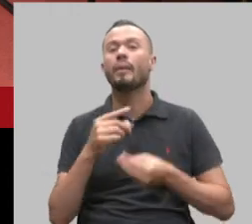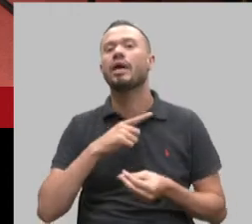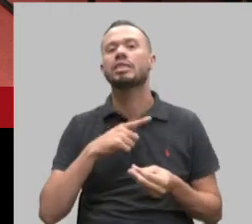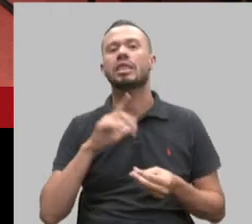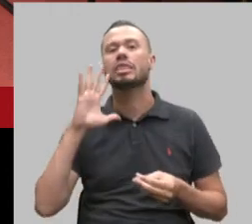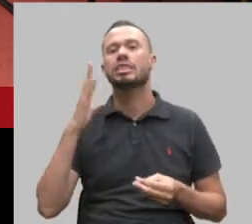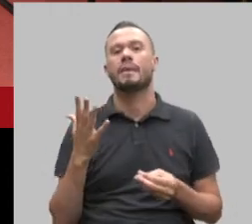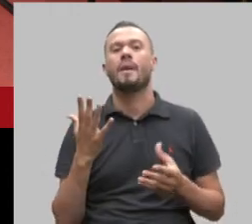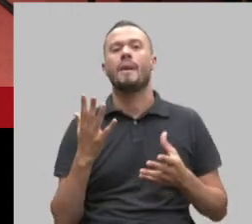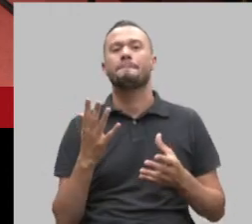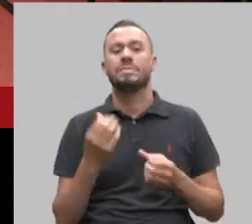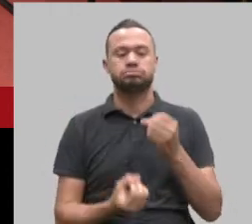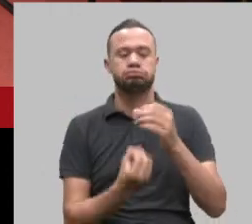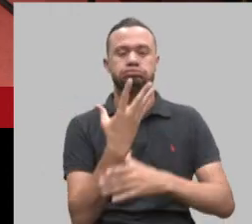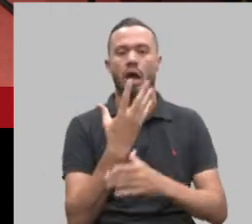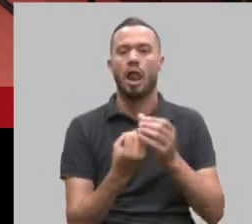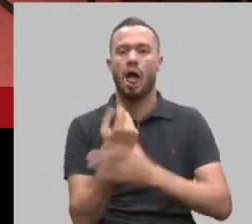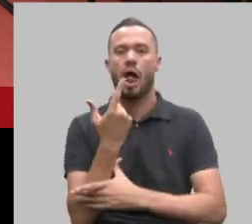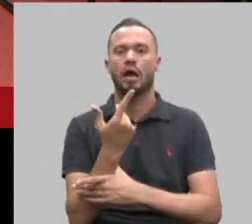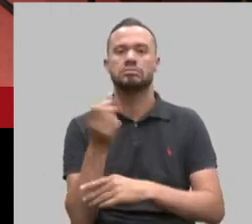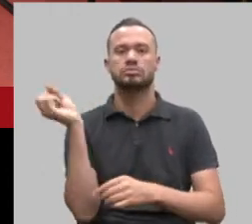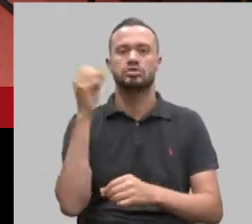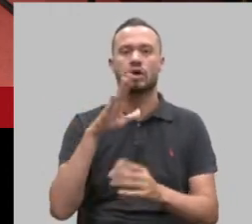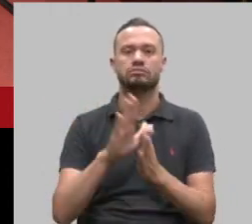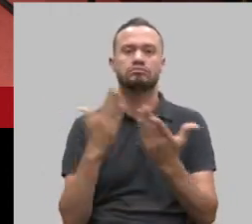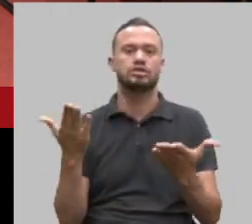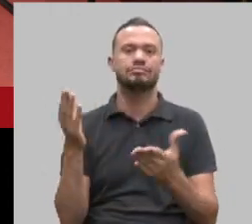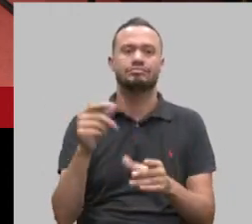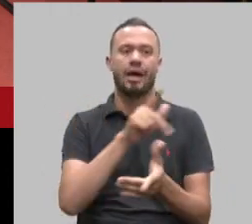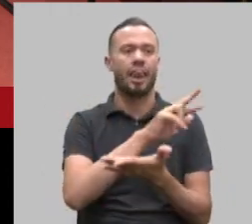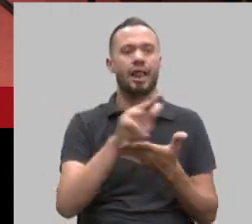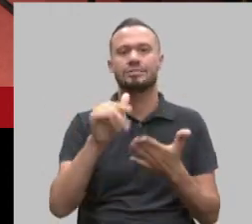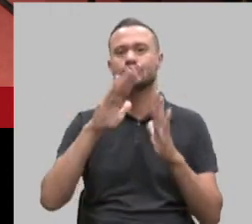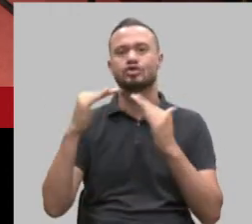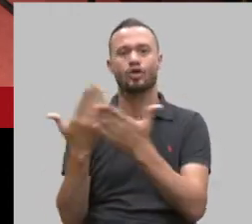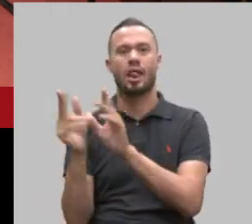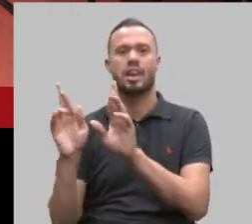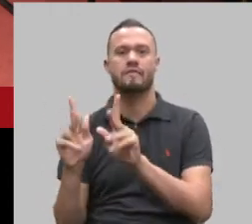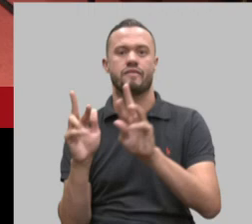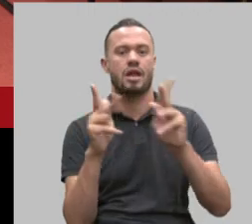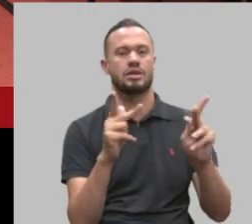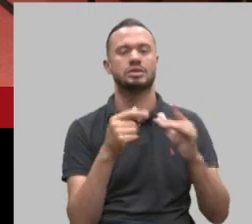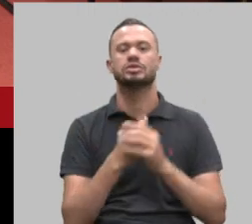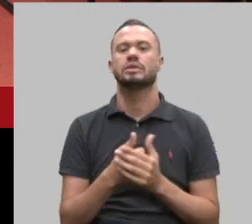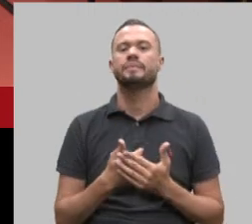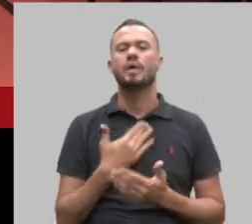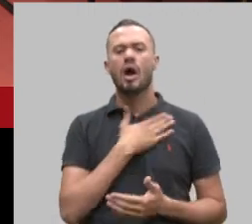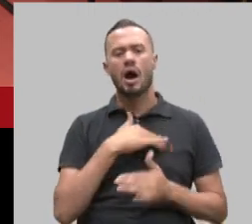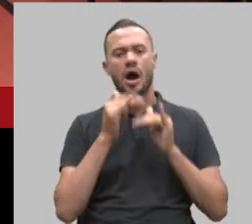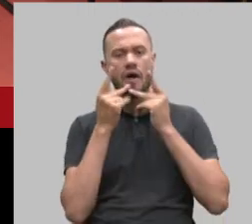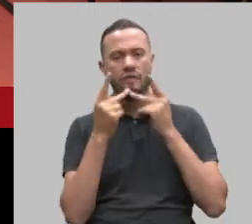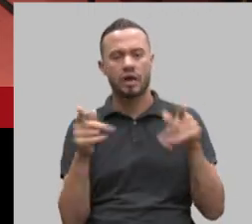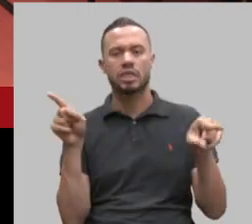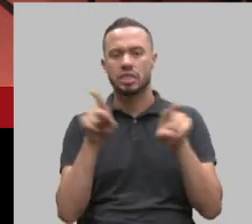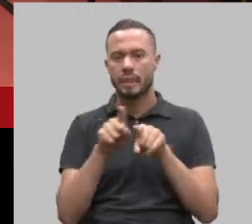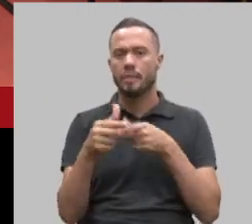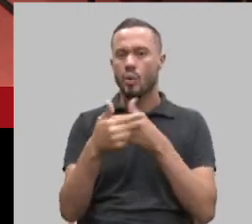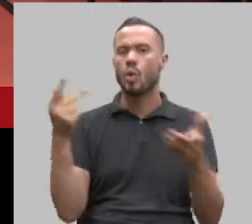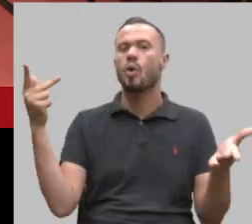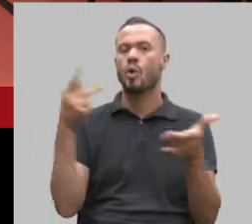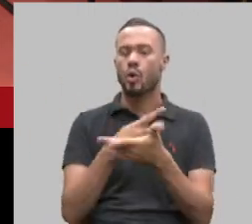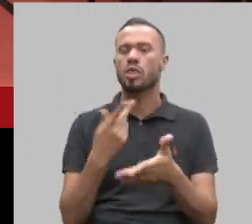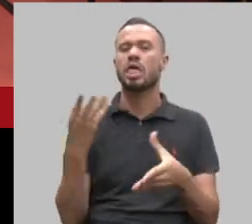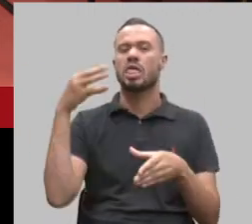diferente para três quatro escolas diferentes eu gostaria de citar também algo que acontece nos institutos federais que deveriam